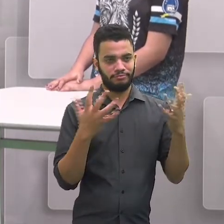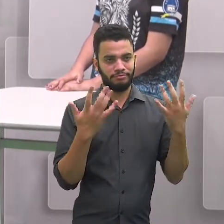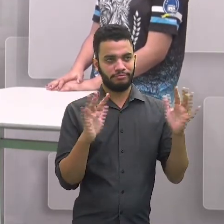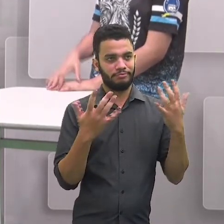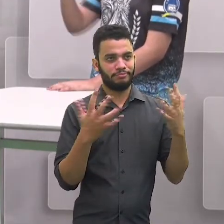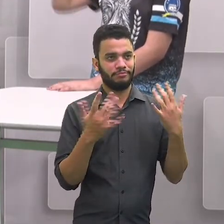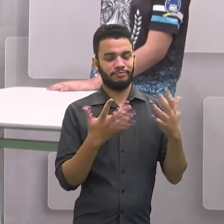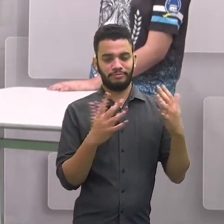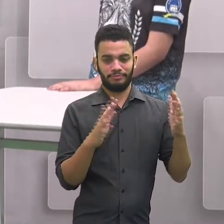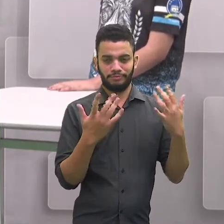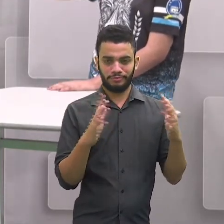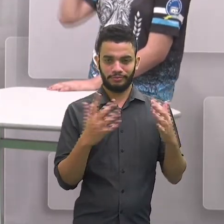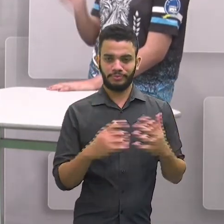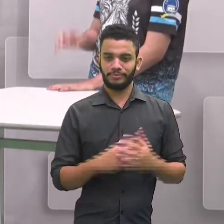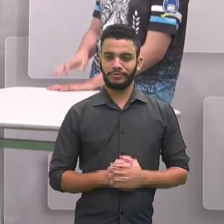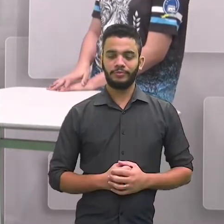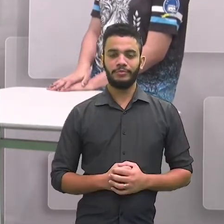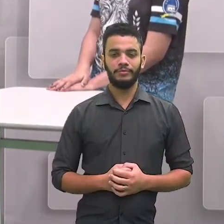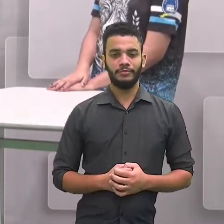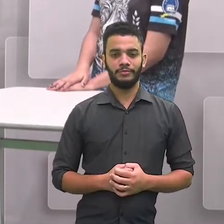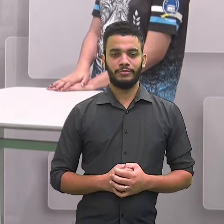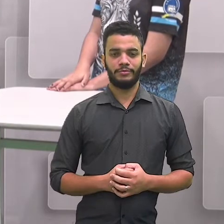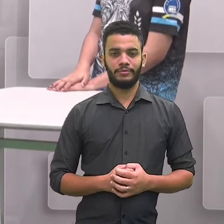É isso aí, gente.